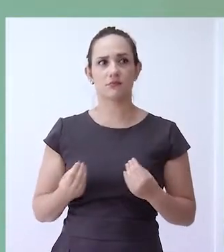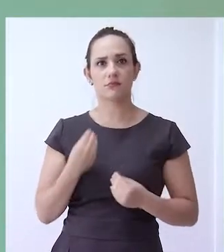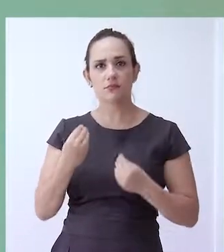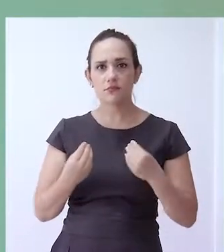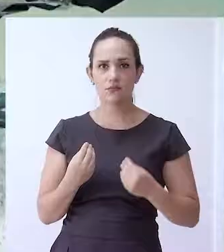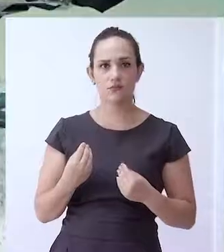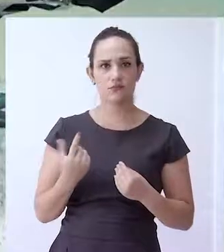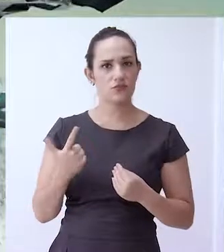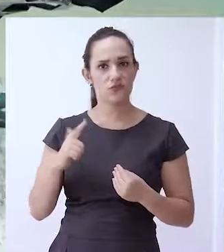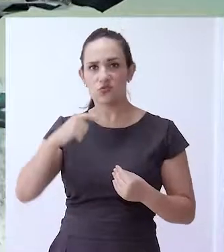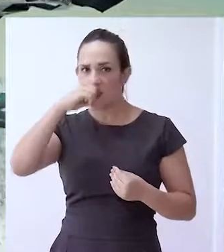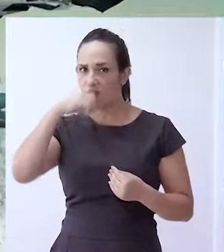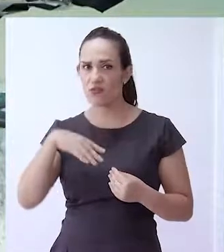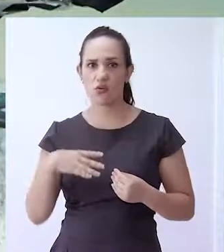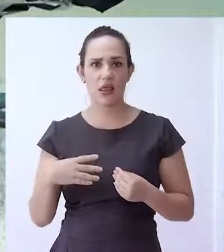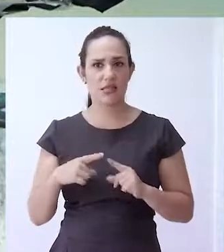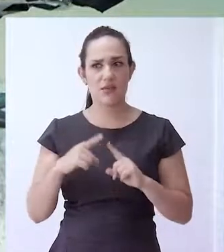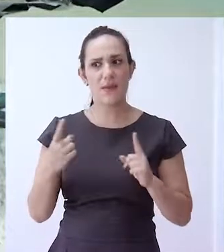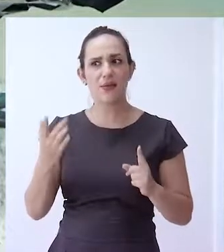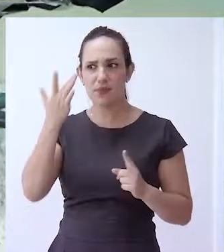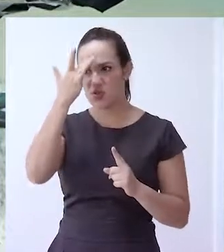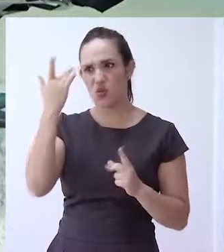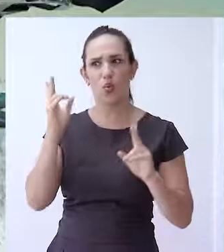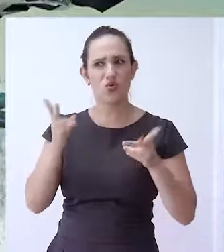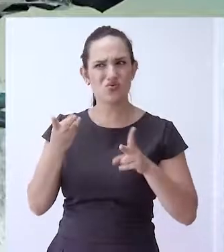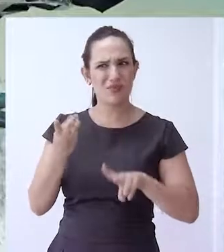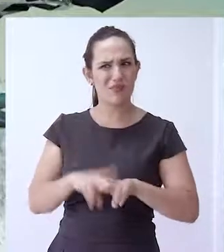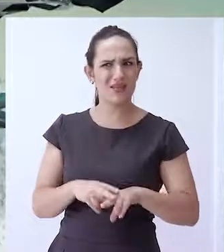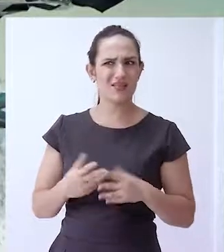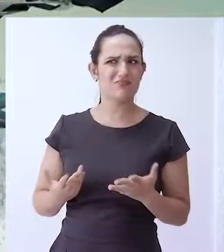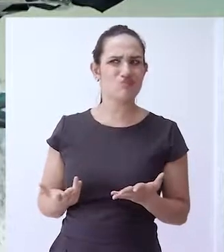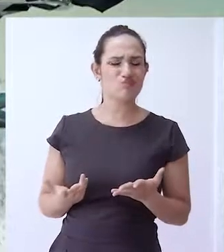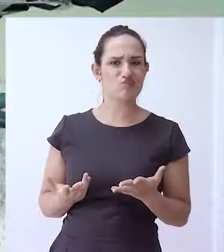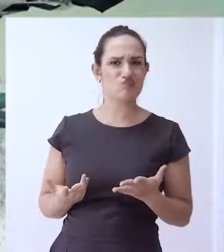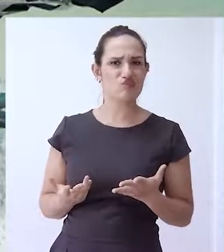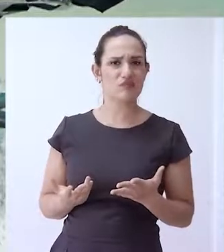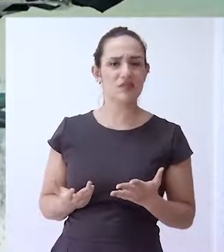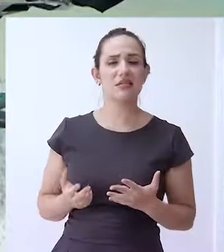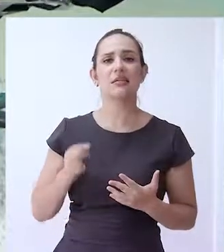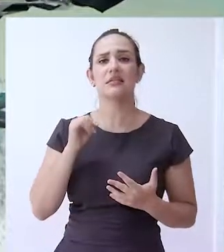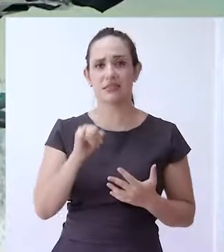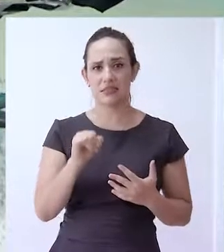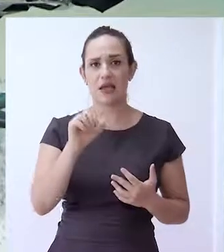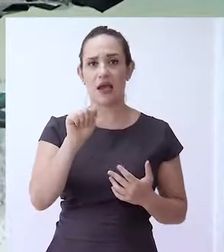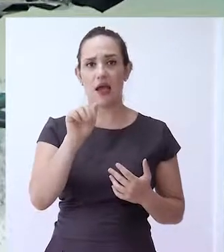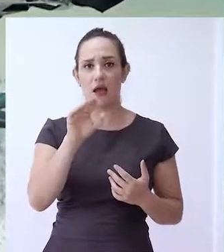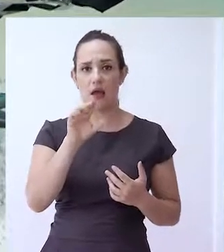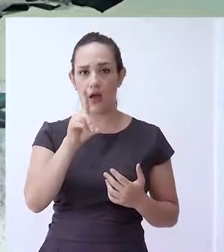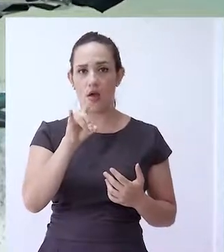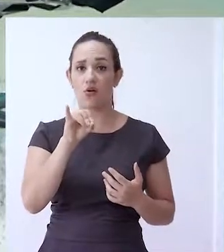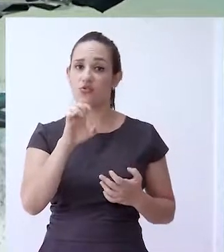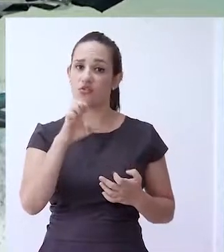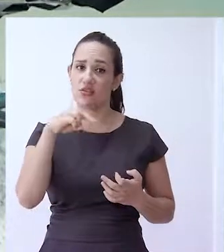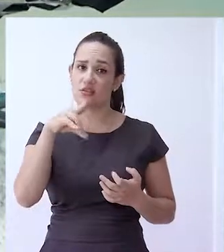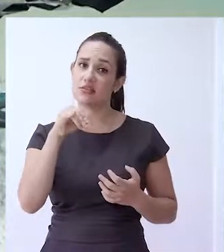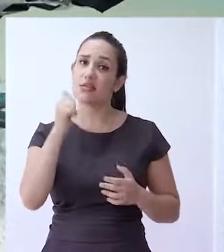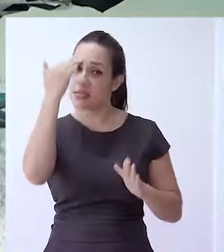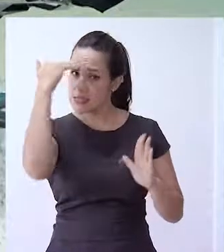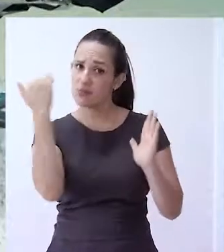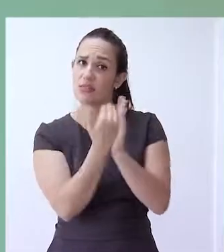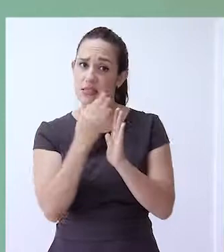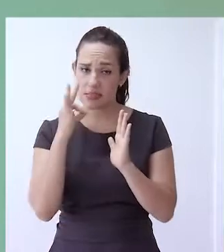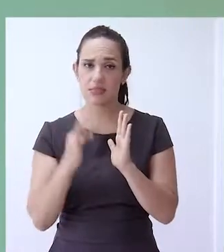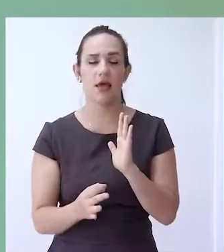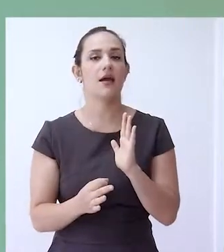Estado. E, infelizmente, não é isso que ocorre. Mas, se a audiência de custódia for observada como deve